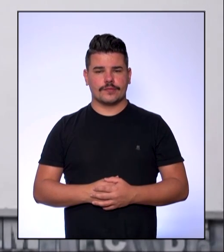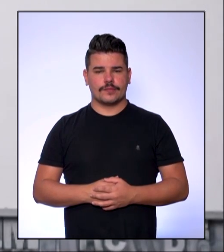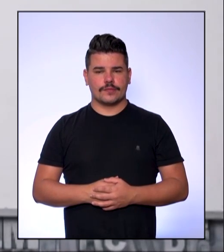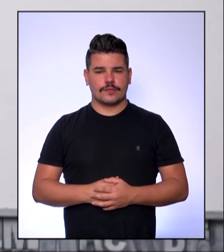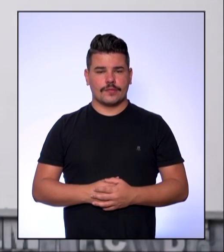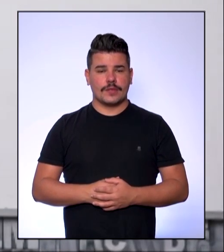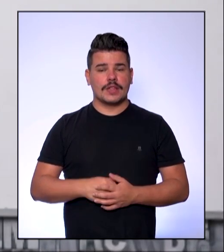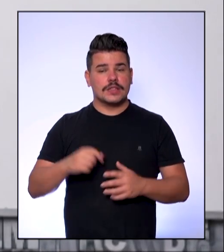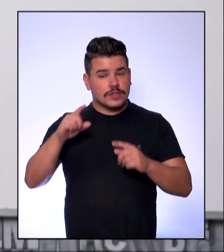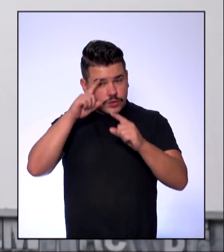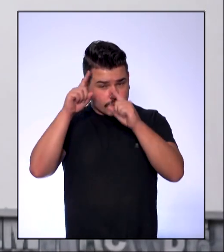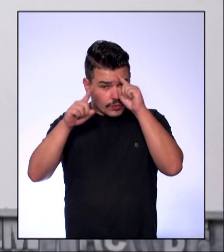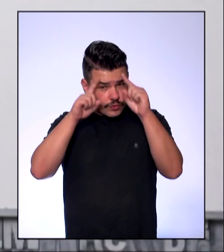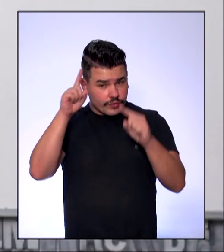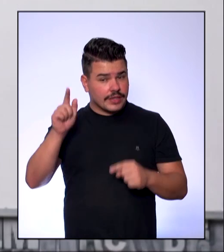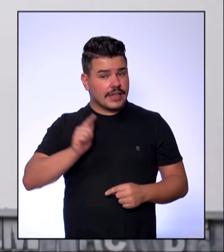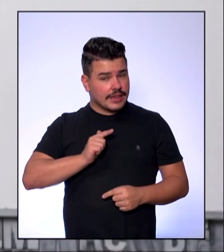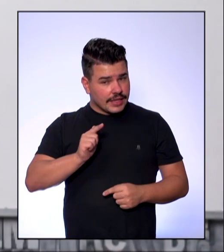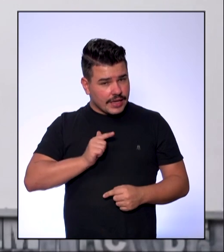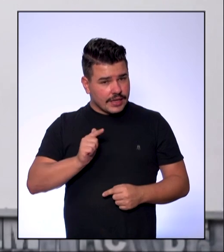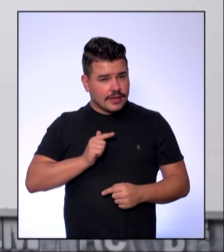Se tiver dúvida, já vai mandando aí,